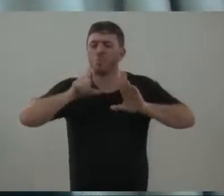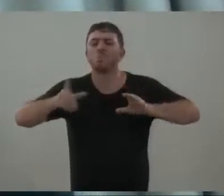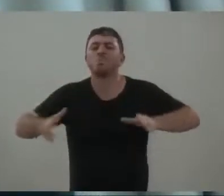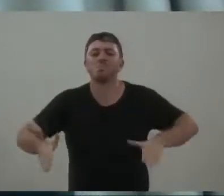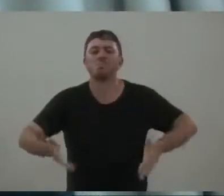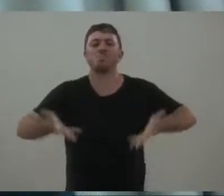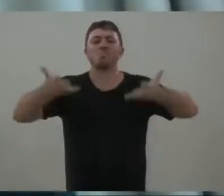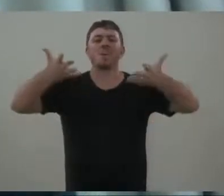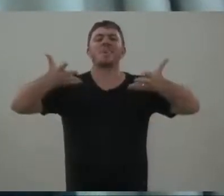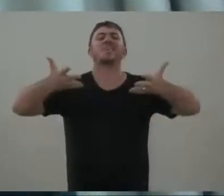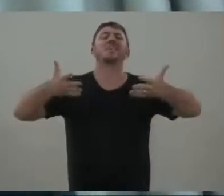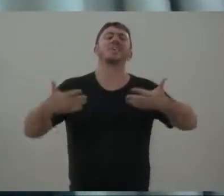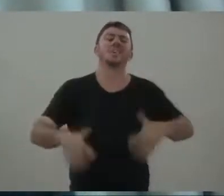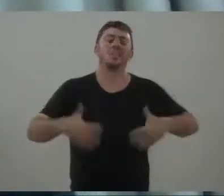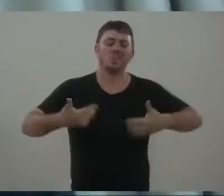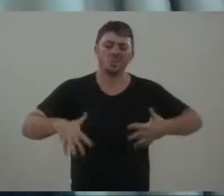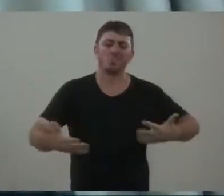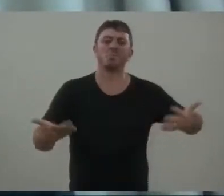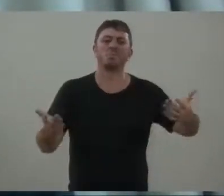nós